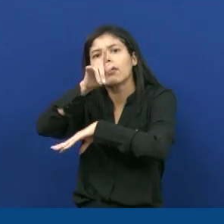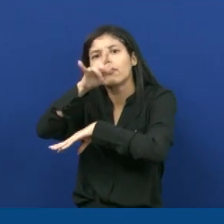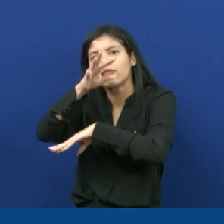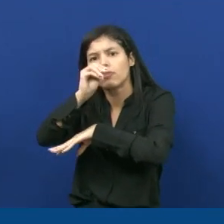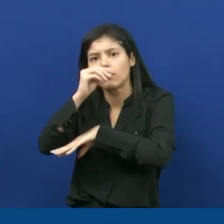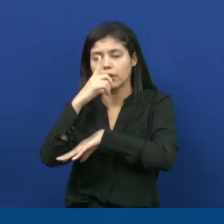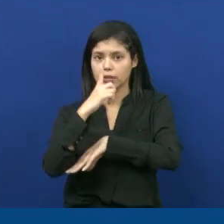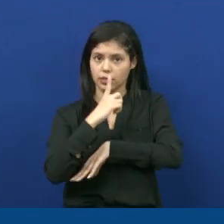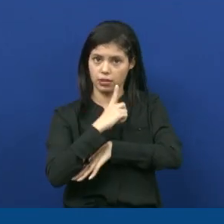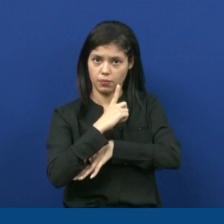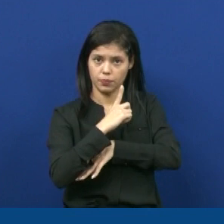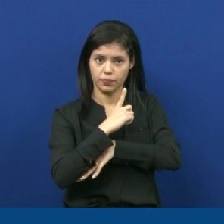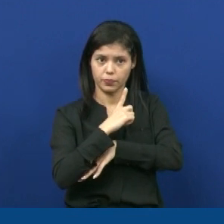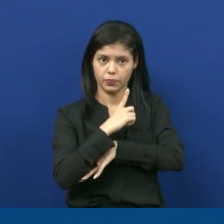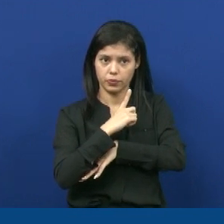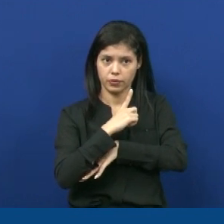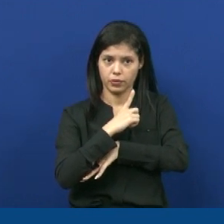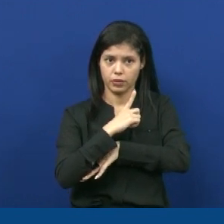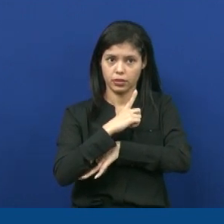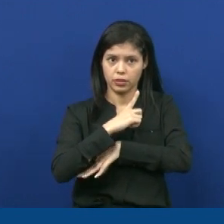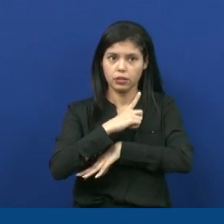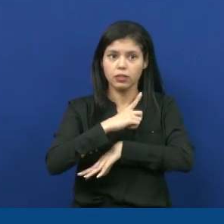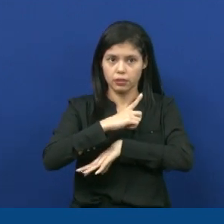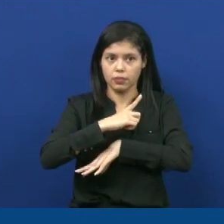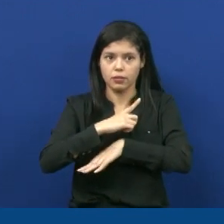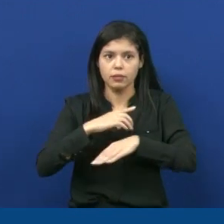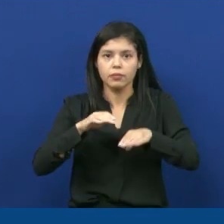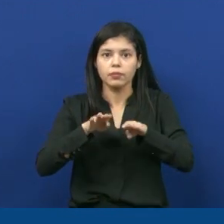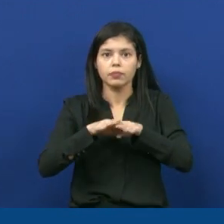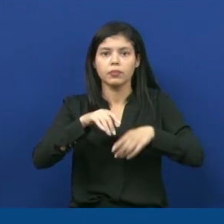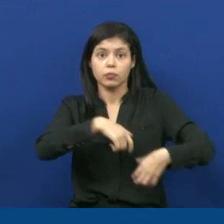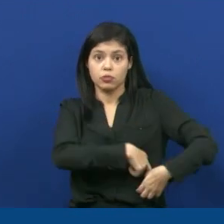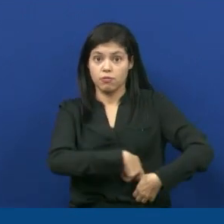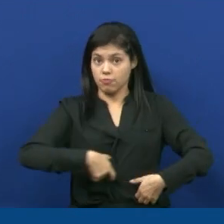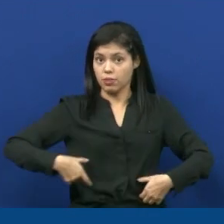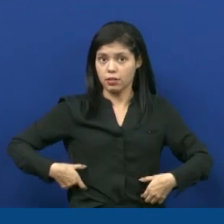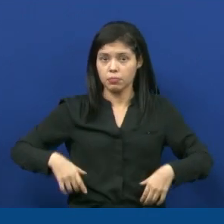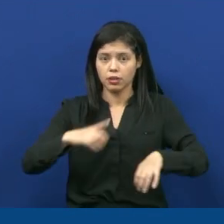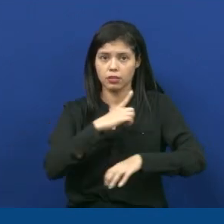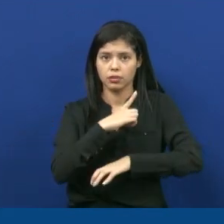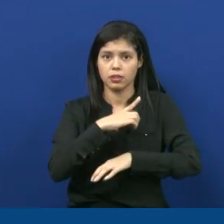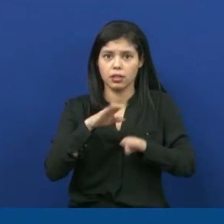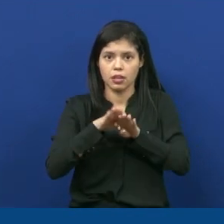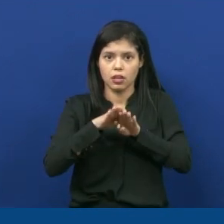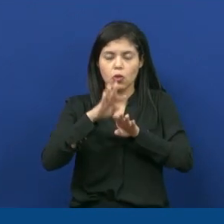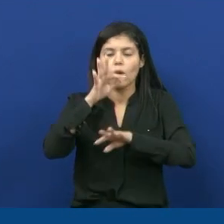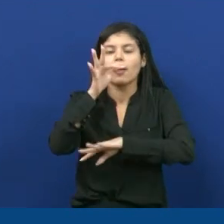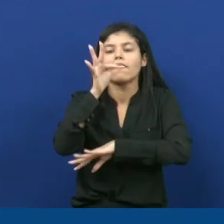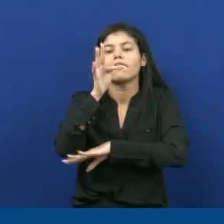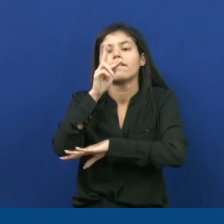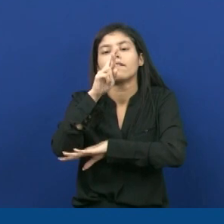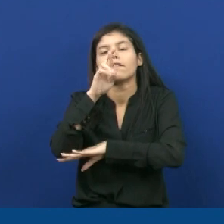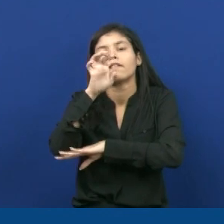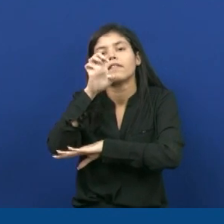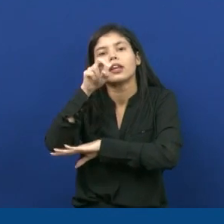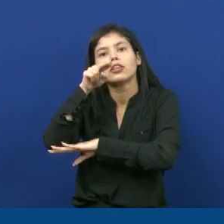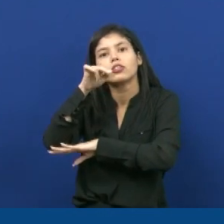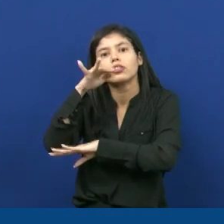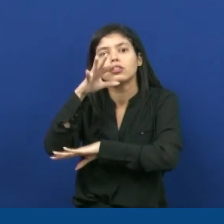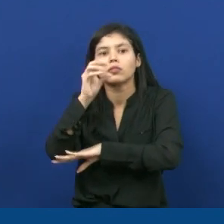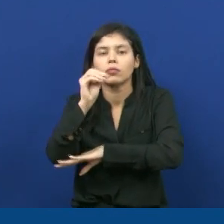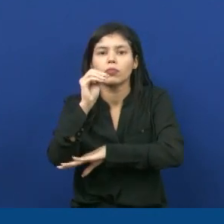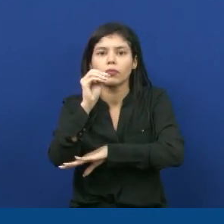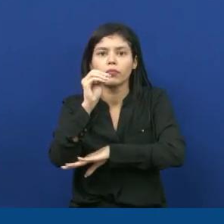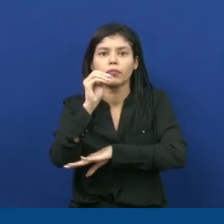importante para o controle do diafragma é o nervo frênico. Esse